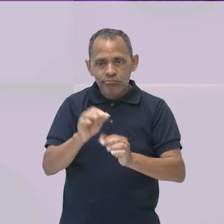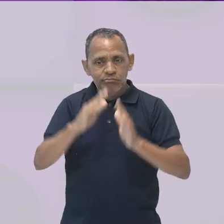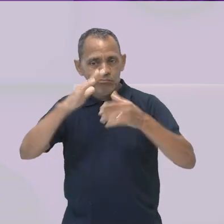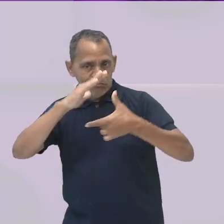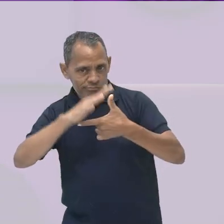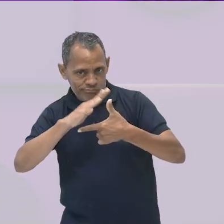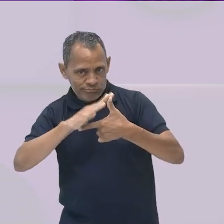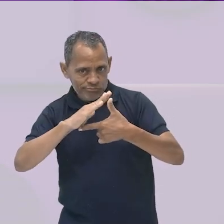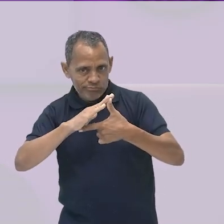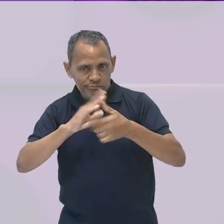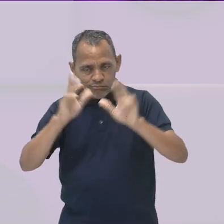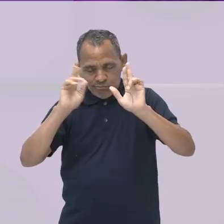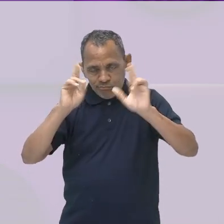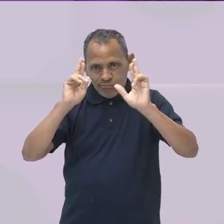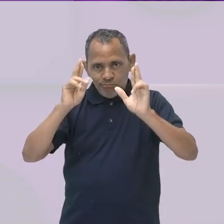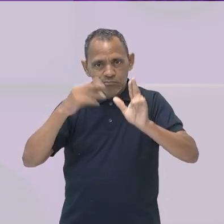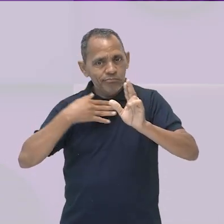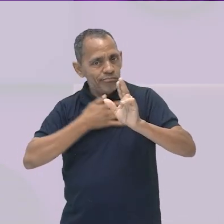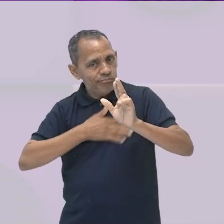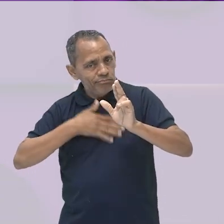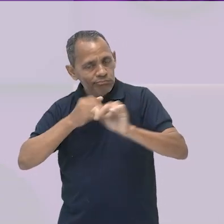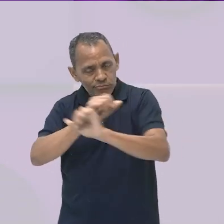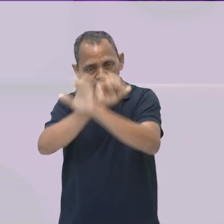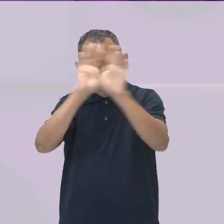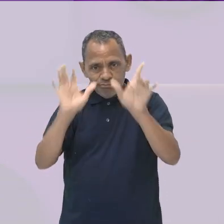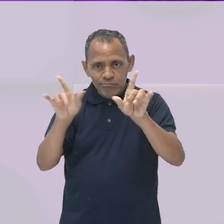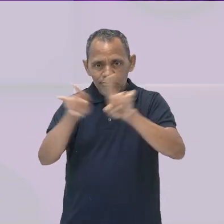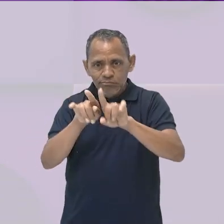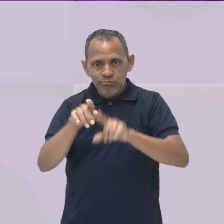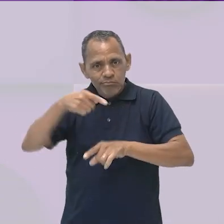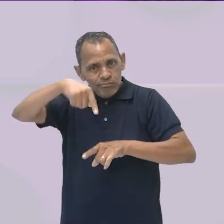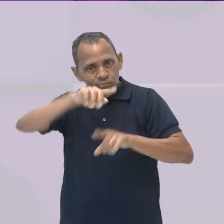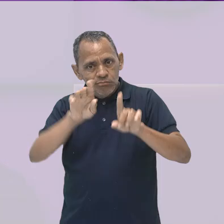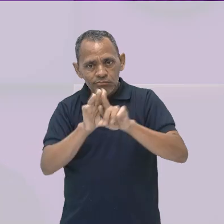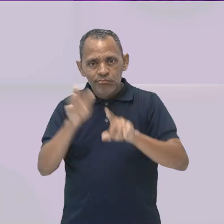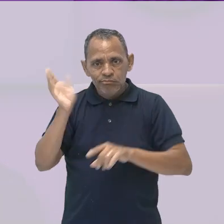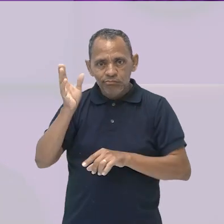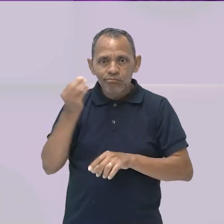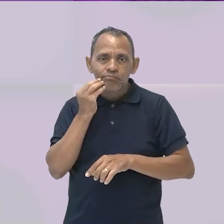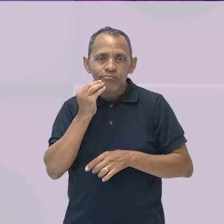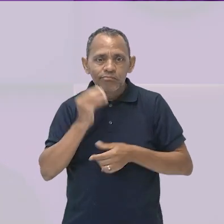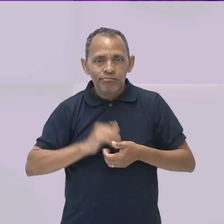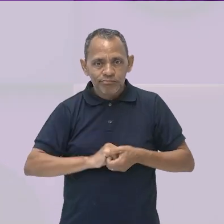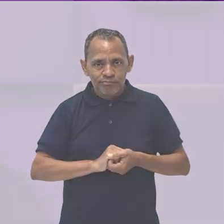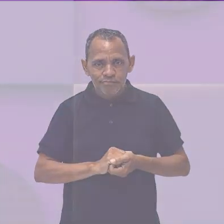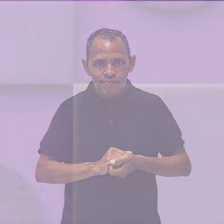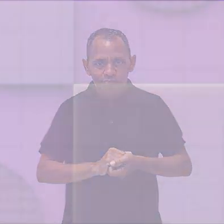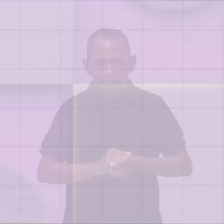retângulo. Espero que tenha sido bastante esclarecedora para vocês e até o nosso próximo encontro.